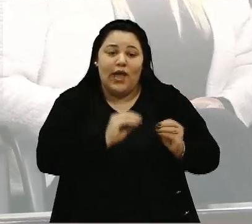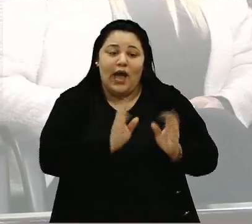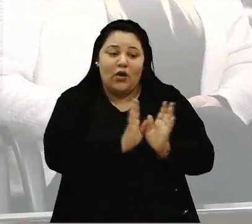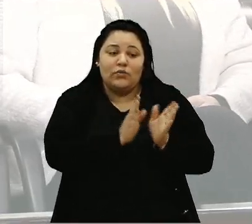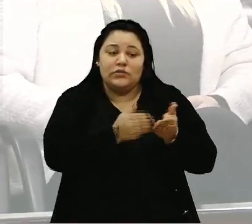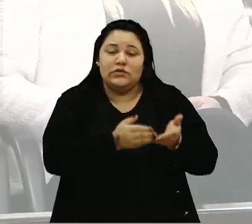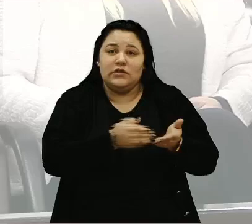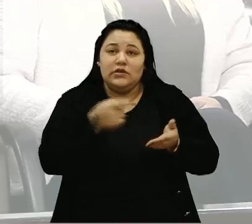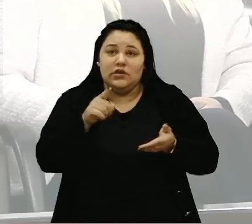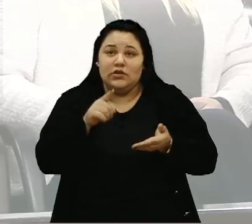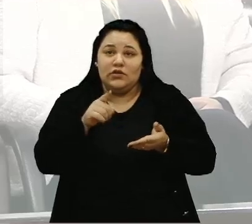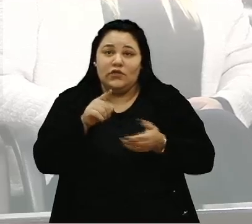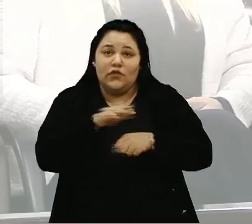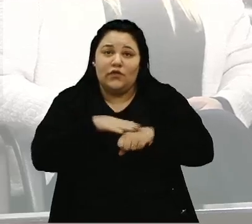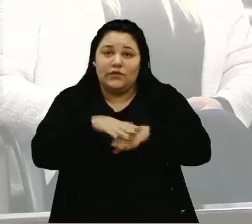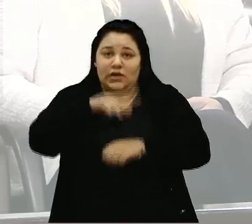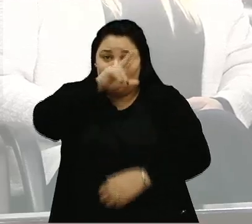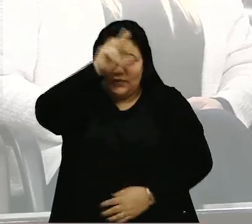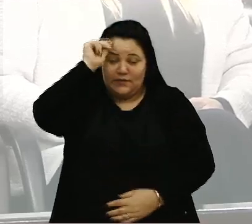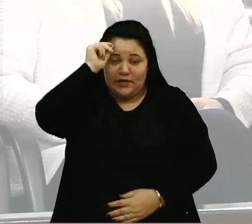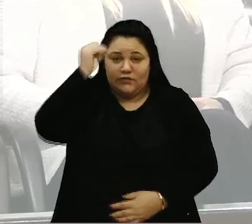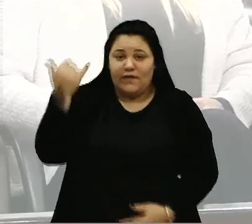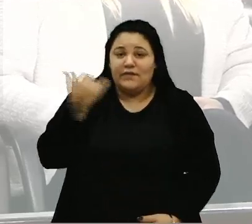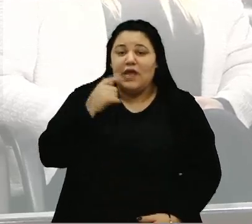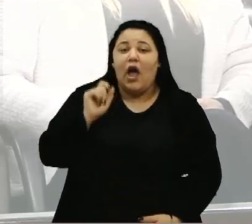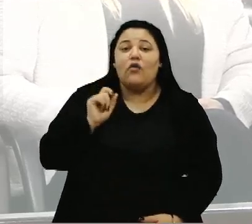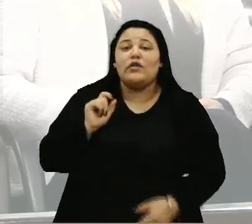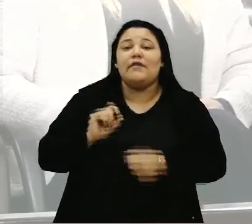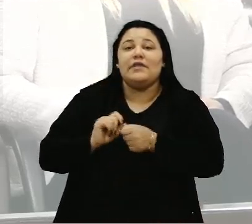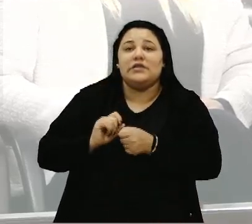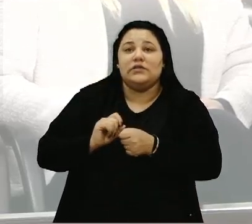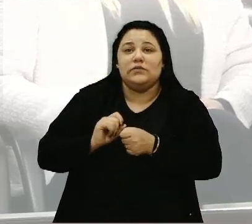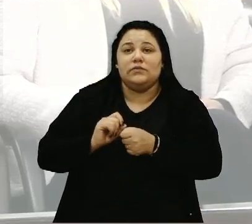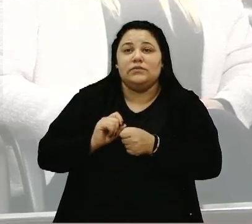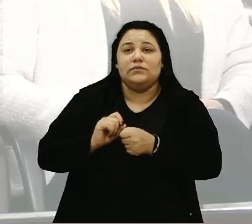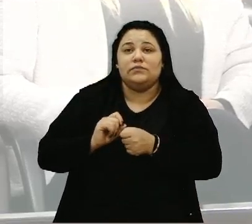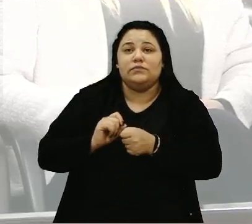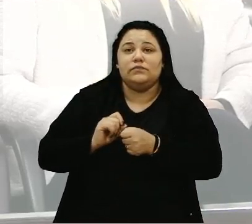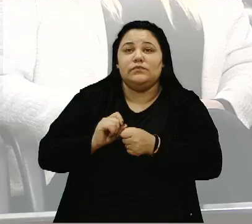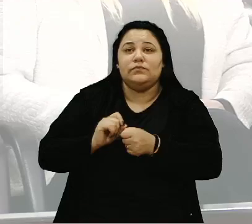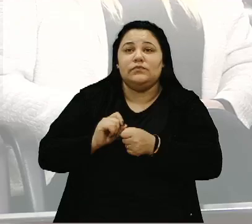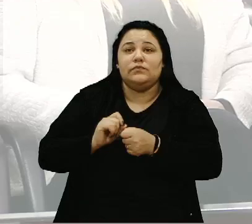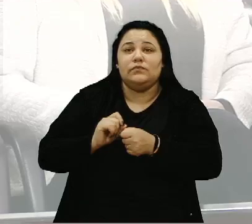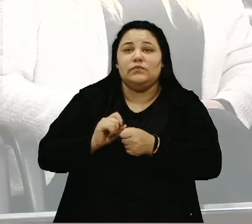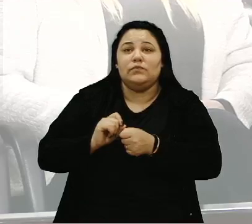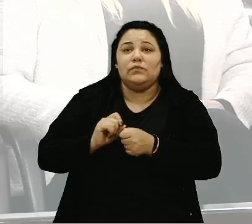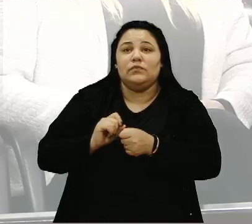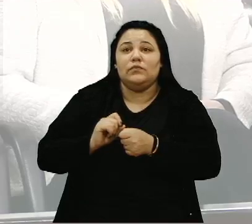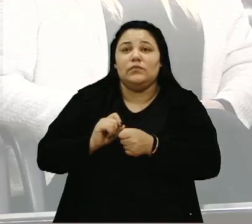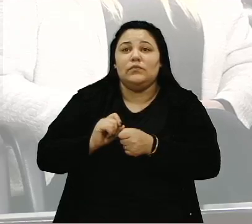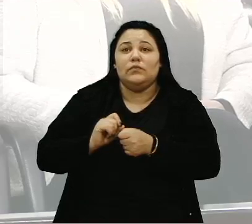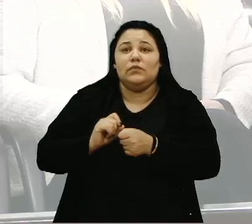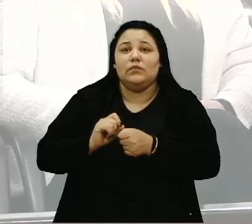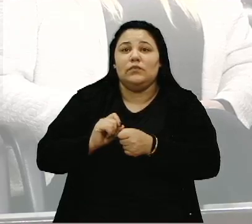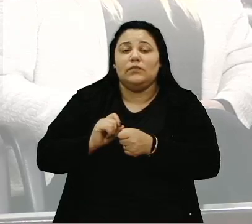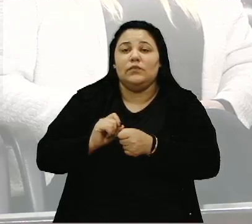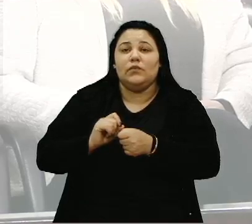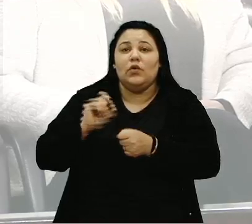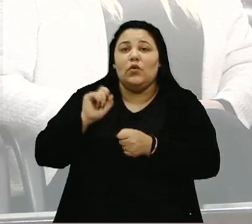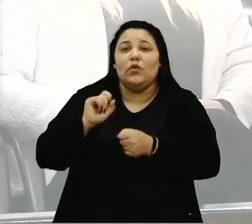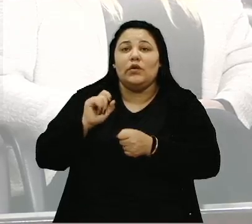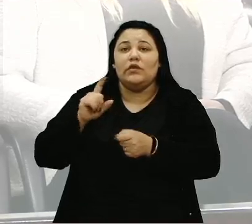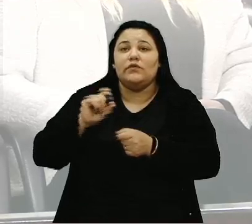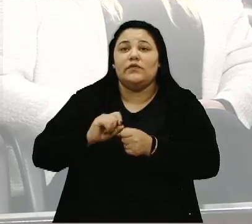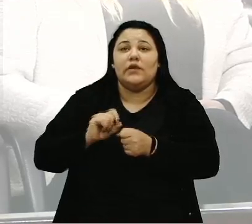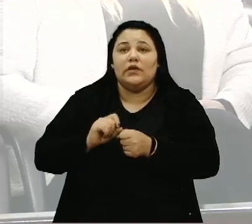com o prefeito, e o prefeito vai dizer o que está sendo feito, o que está sendo feito, o que está sendo feito, o